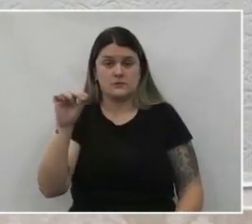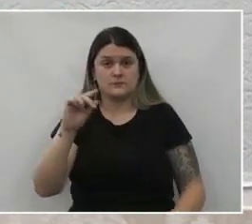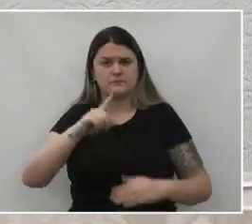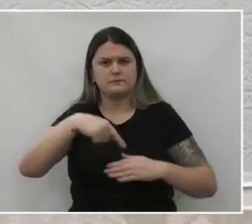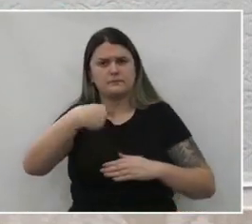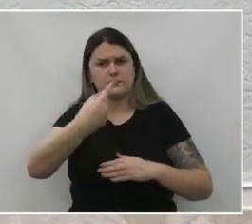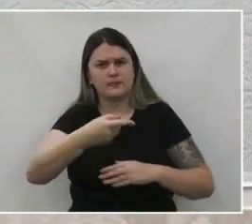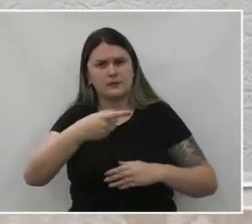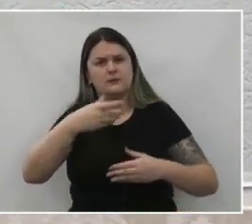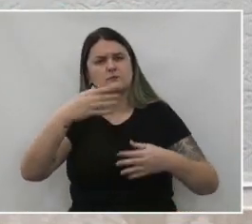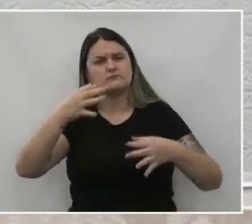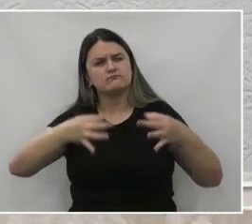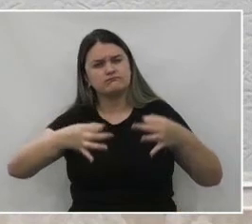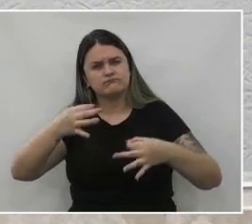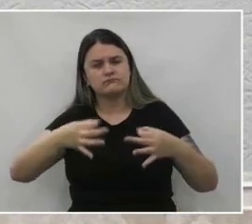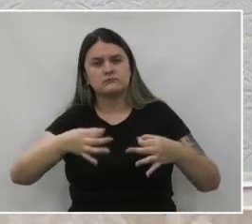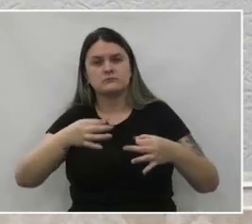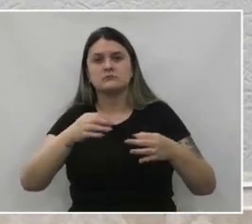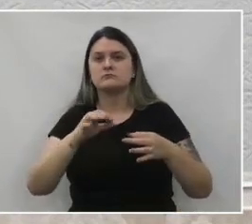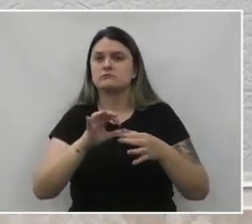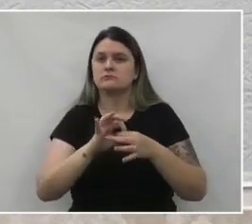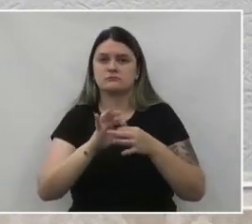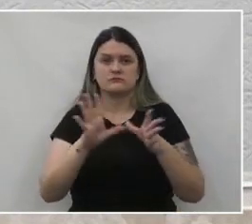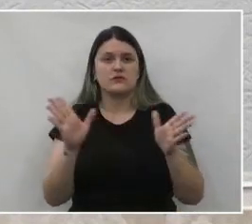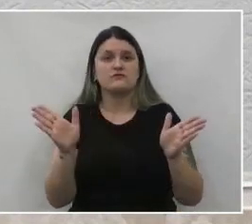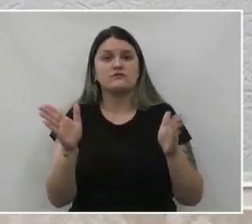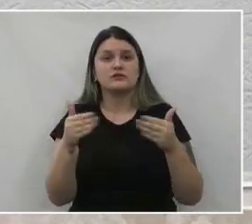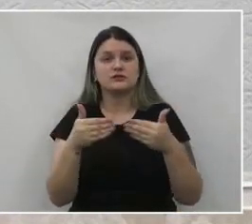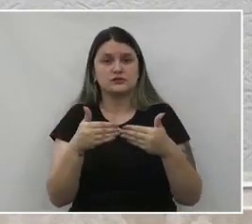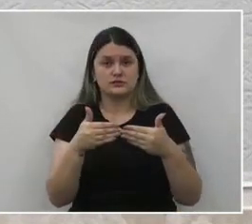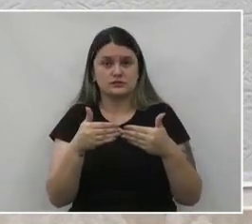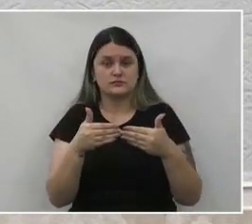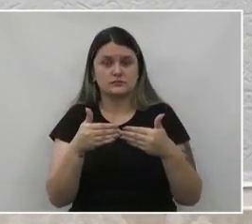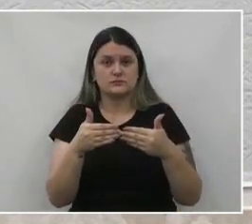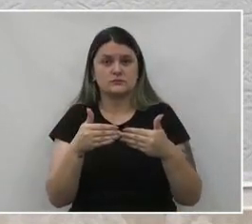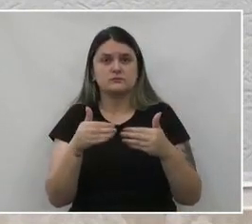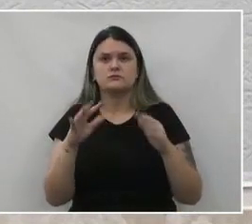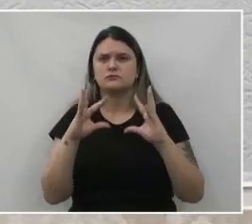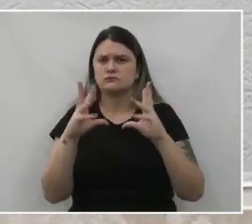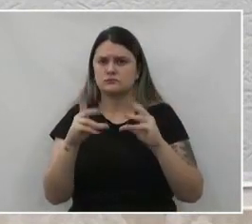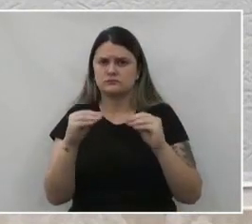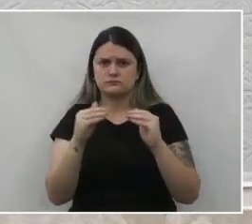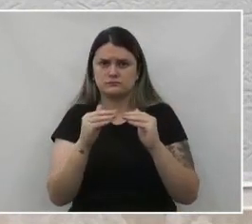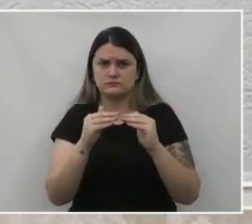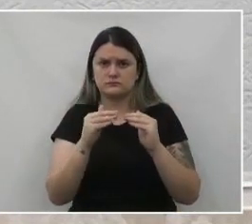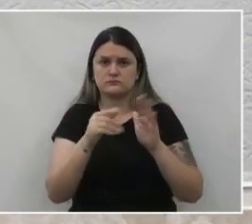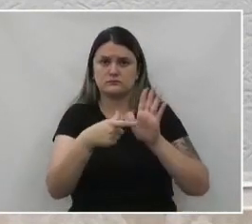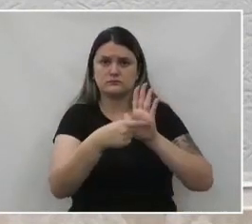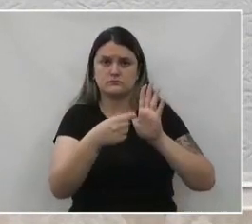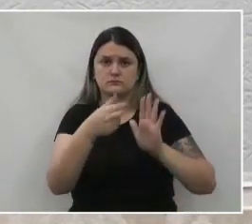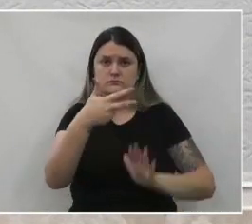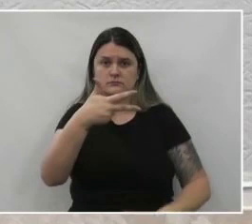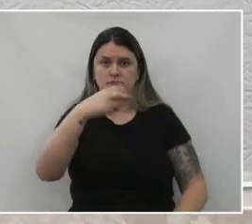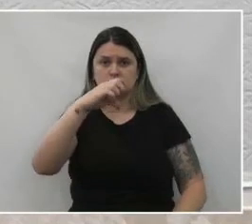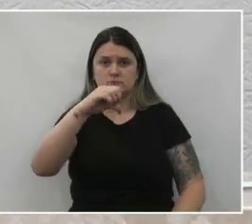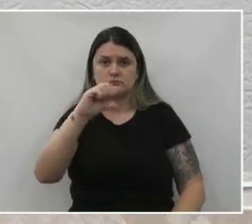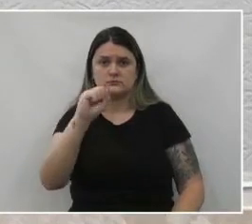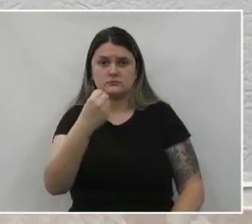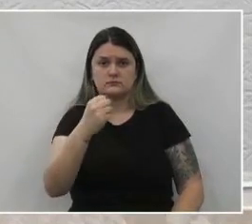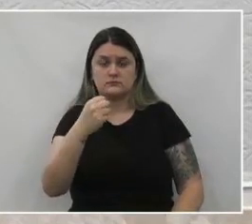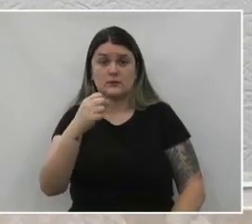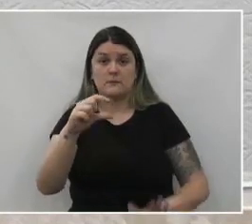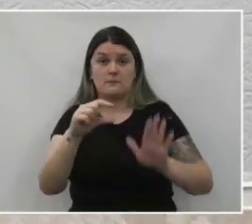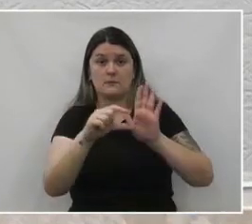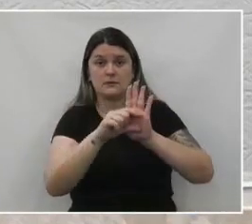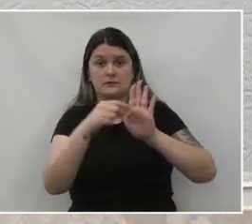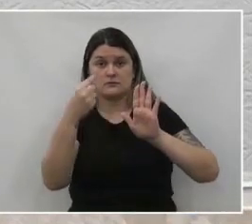o trânsito julgado, fica autorizado o encerramento do feito, em conformidade com o artigo 398, parágrafo